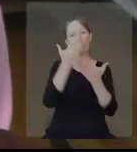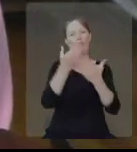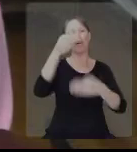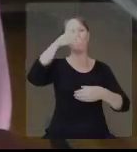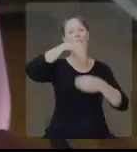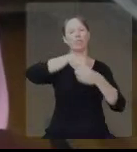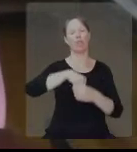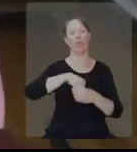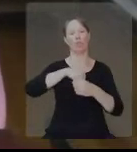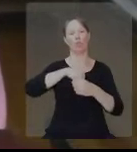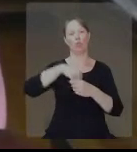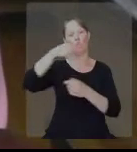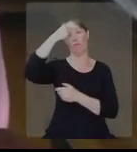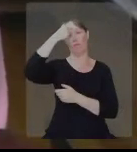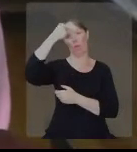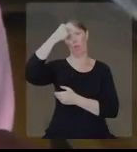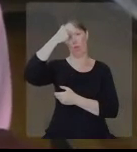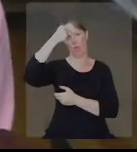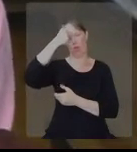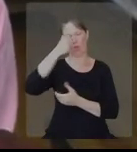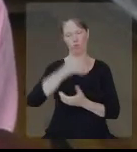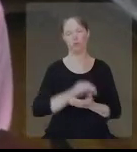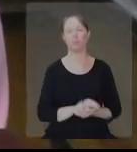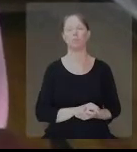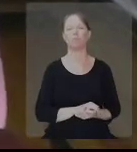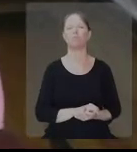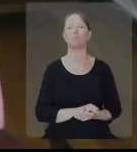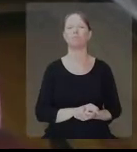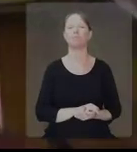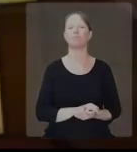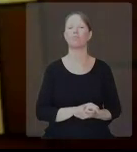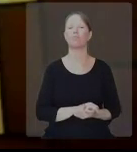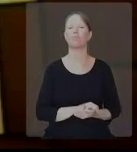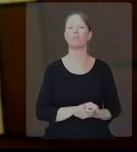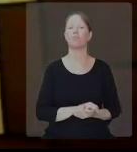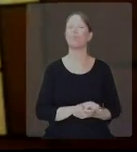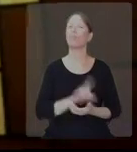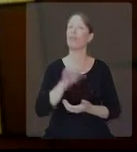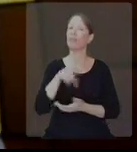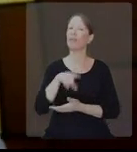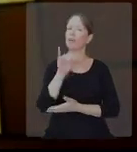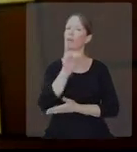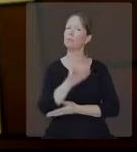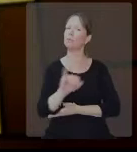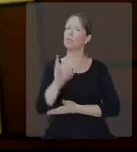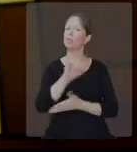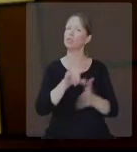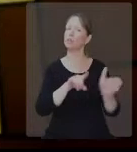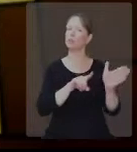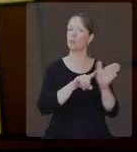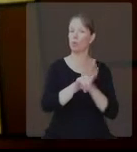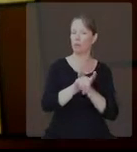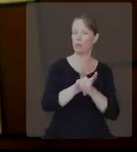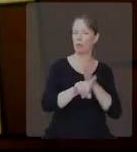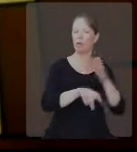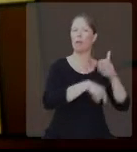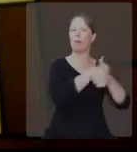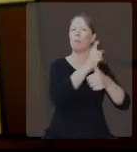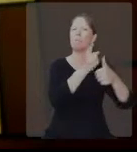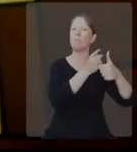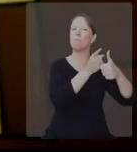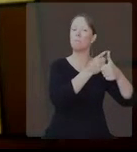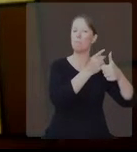fé cristã dentro do ambiente acadêmico-científico? É muito pertinente a sua questão.